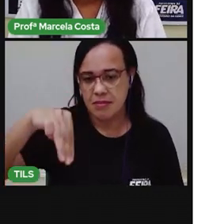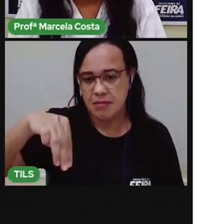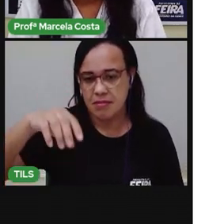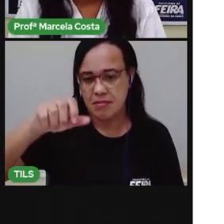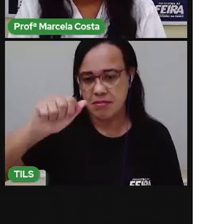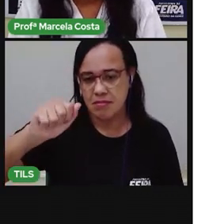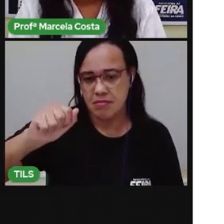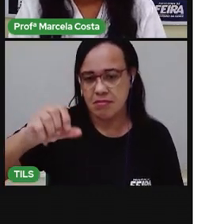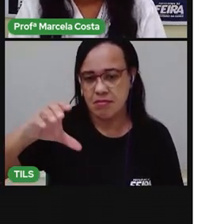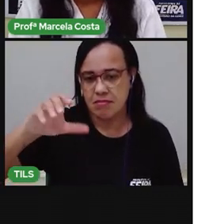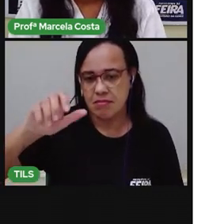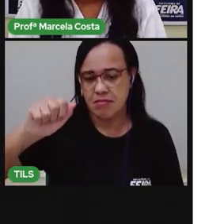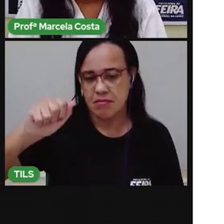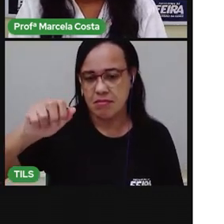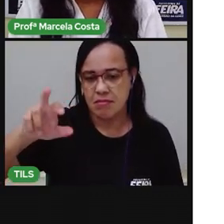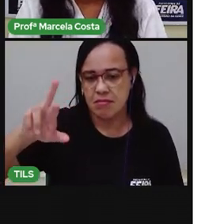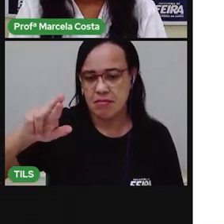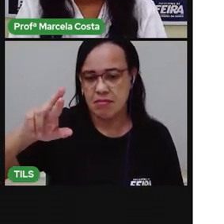Macarrão.